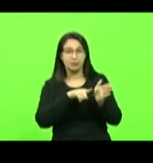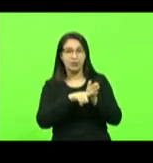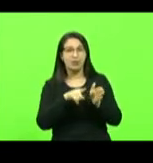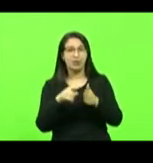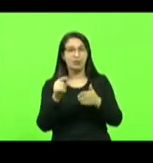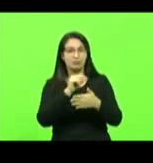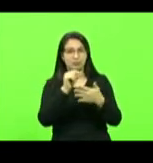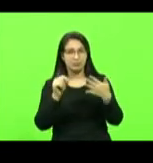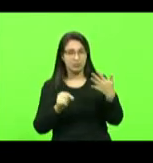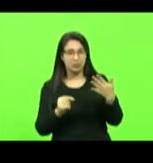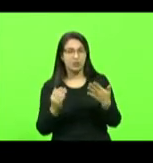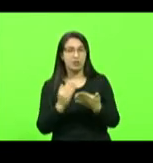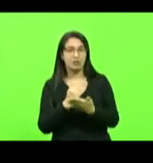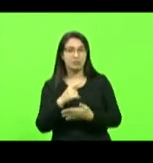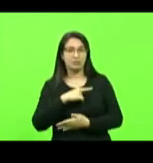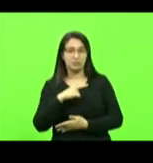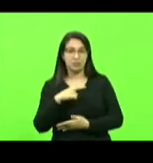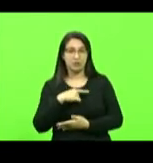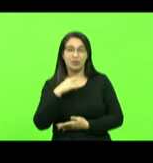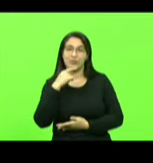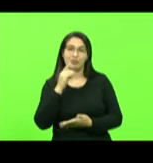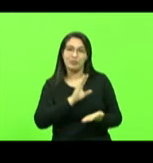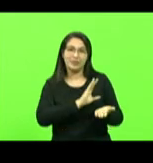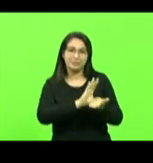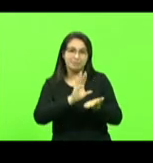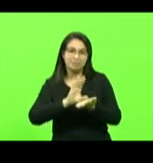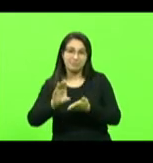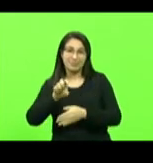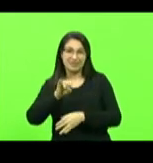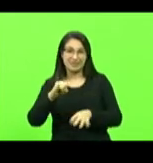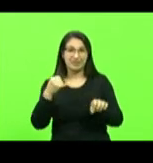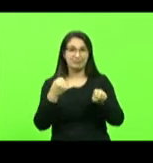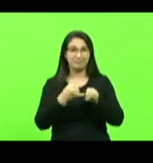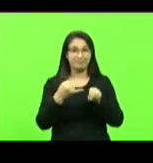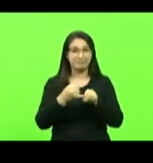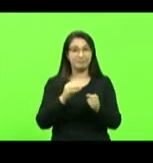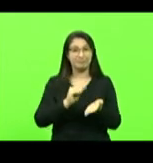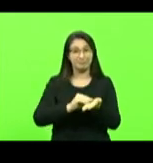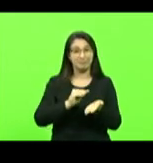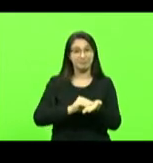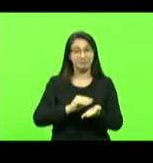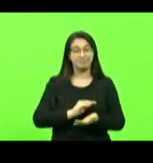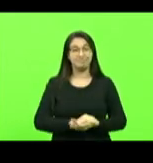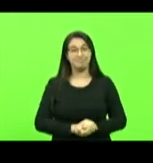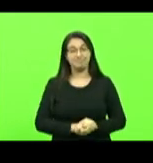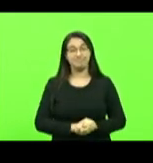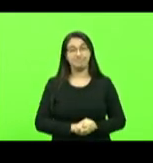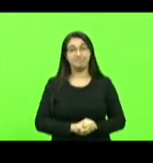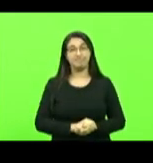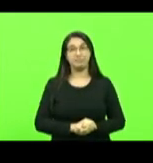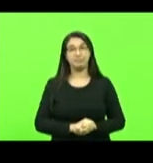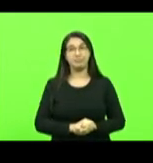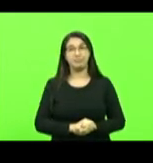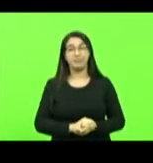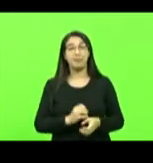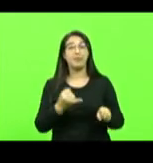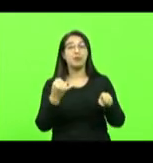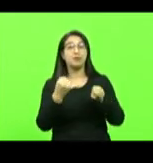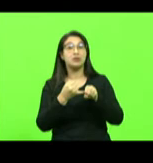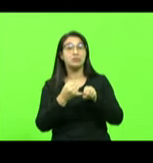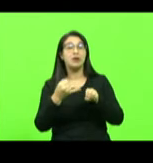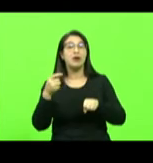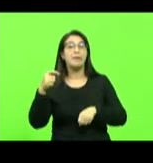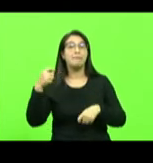há como fazer o repasse fundo a fundo programado sem um sistema. E a gente não precisa argumentar que o sistema de informação é